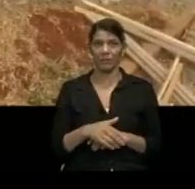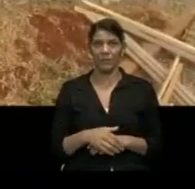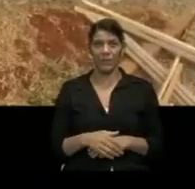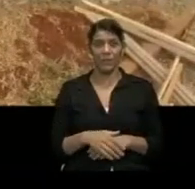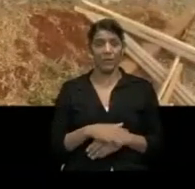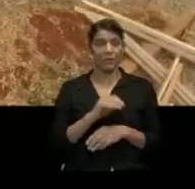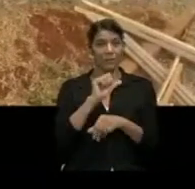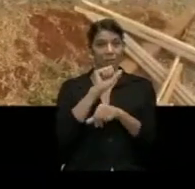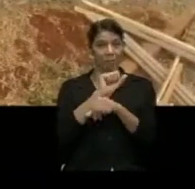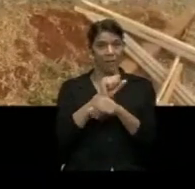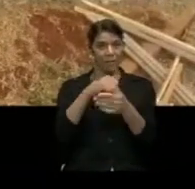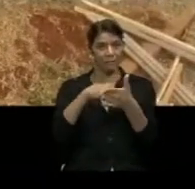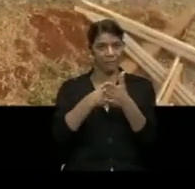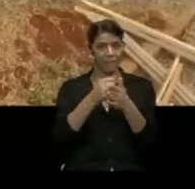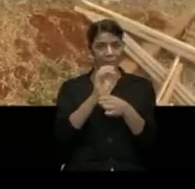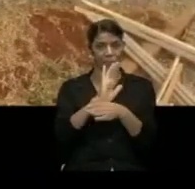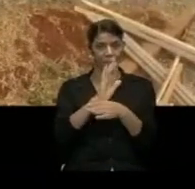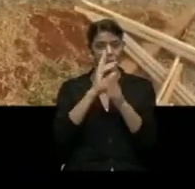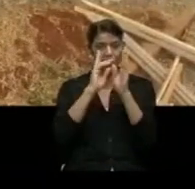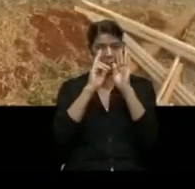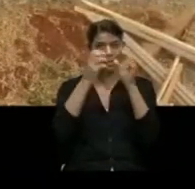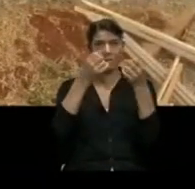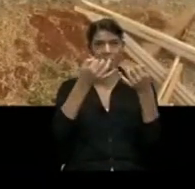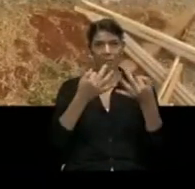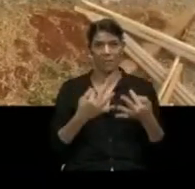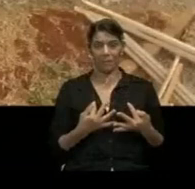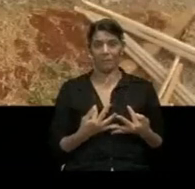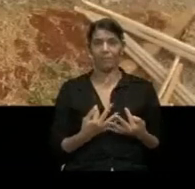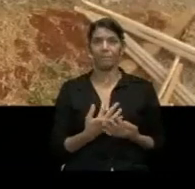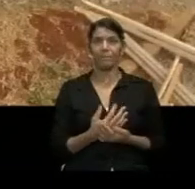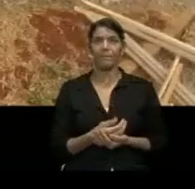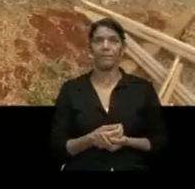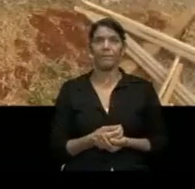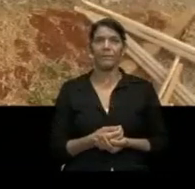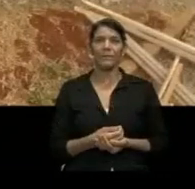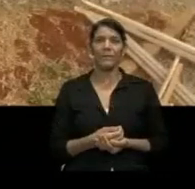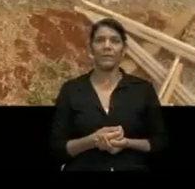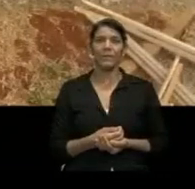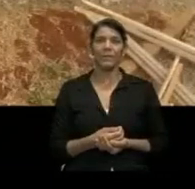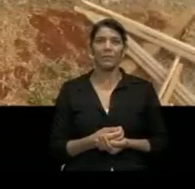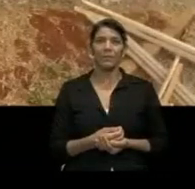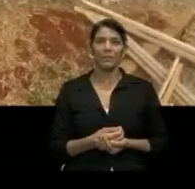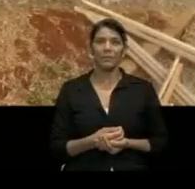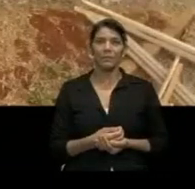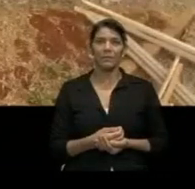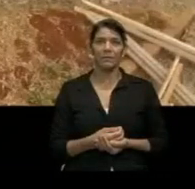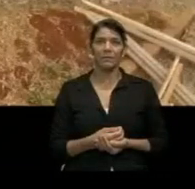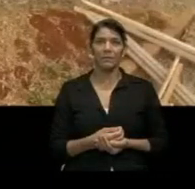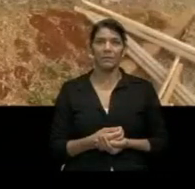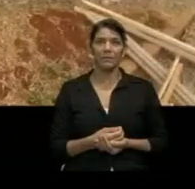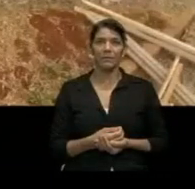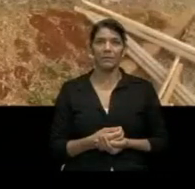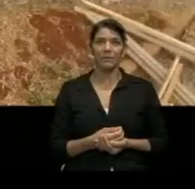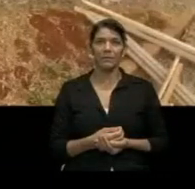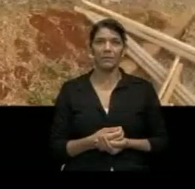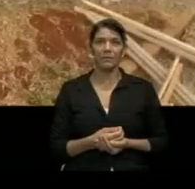pausar o vídeo, observe uma coisa. A gente sempre vai tirar o